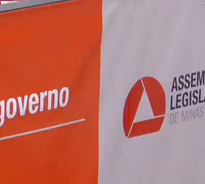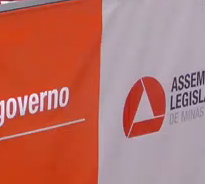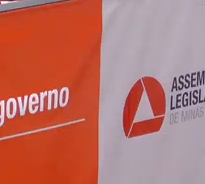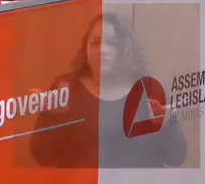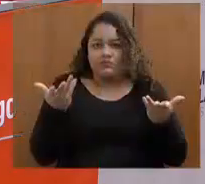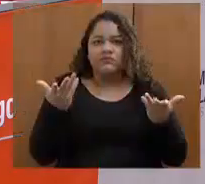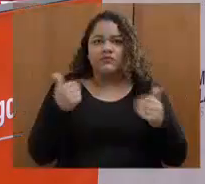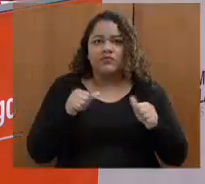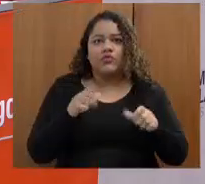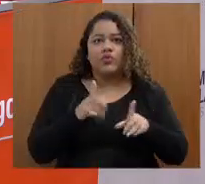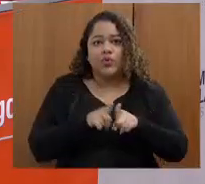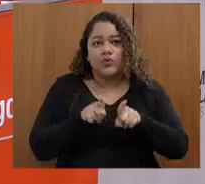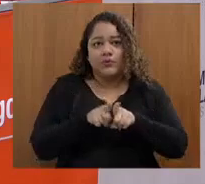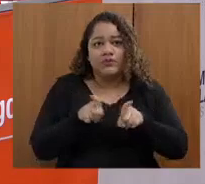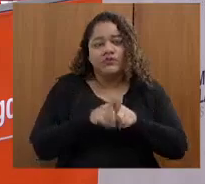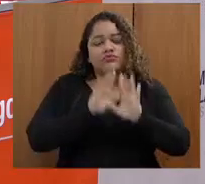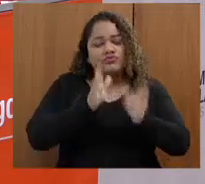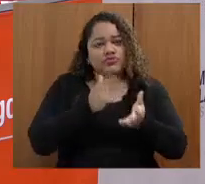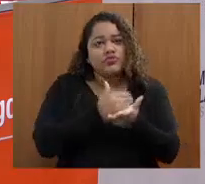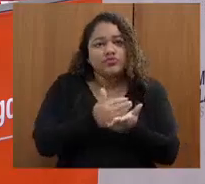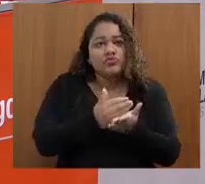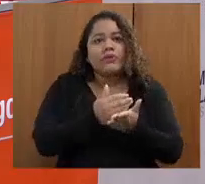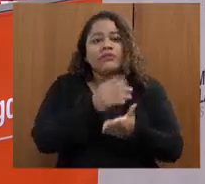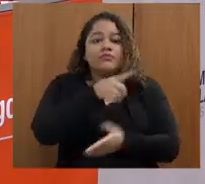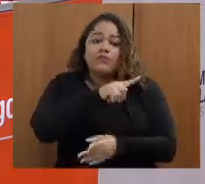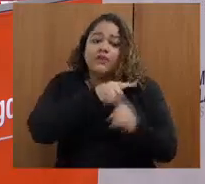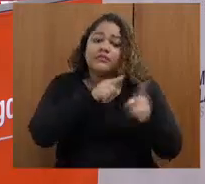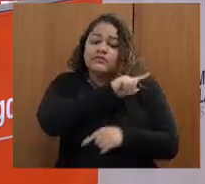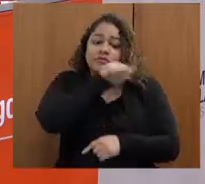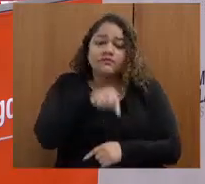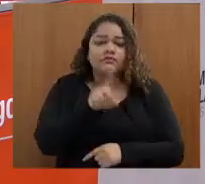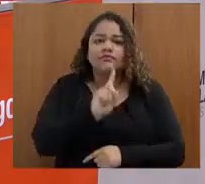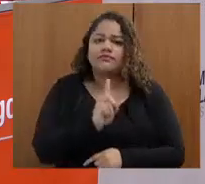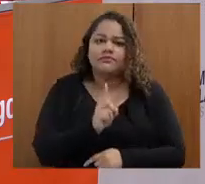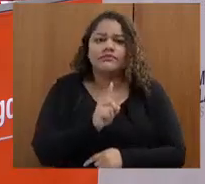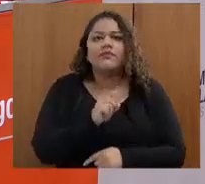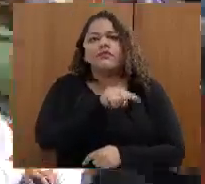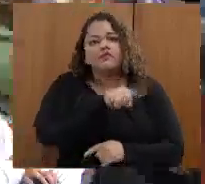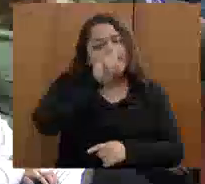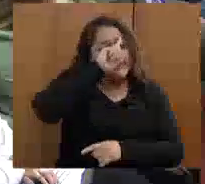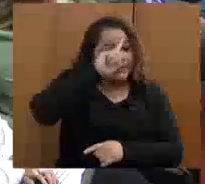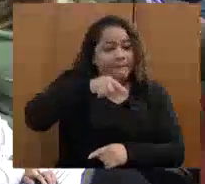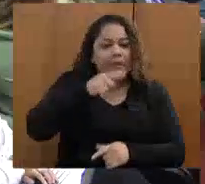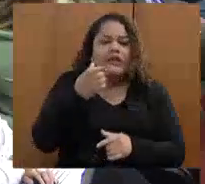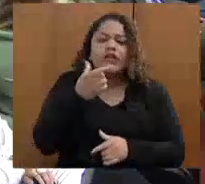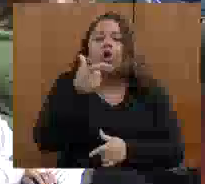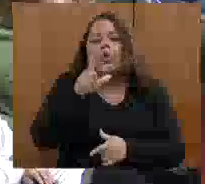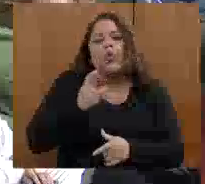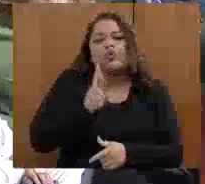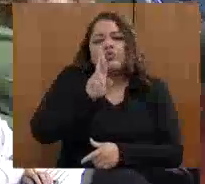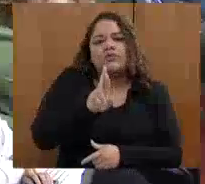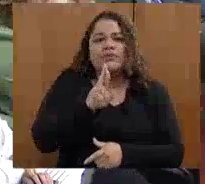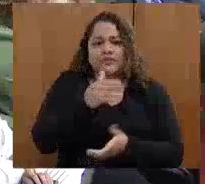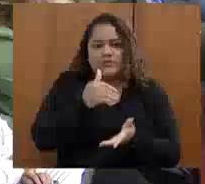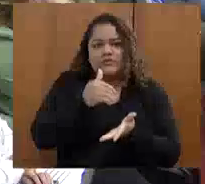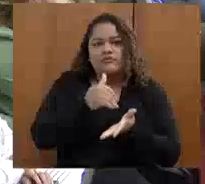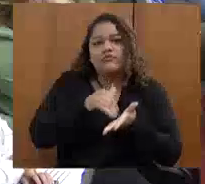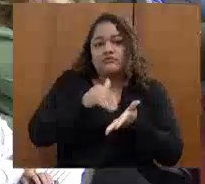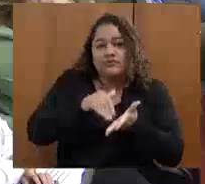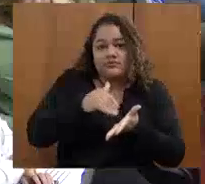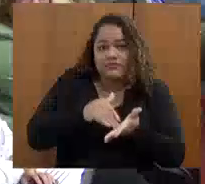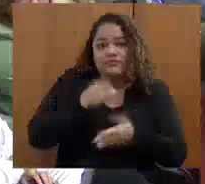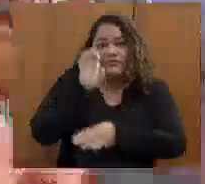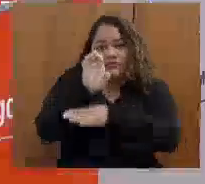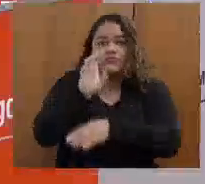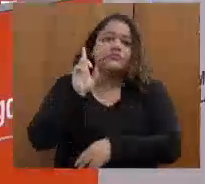o senhor já teria se acostumado com isso mas normalmente o seu não vem o senhor manda o Fernando ou outro representante da Secretaria do Estado de Educação